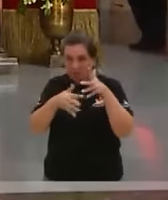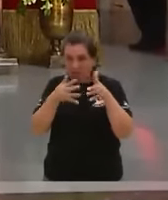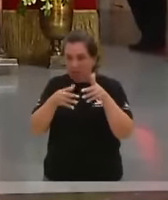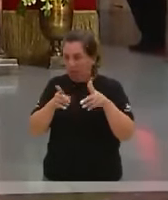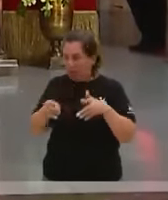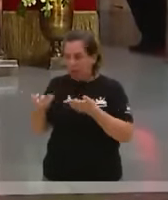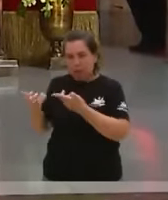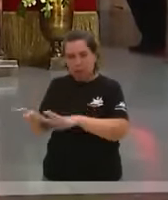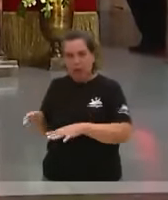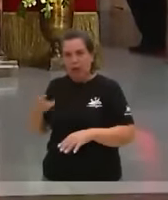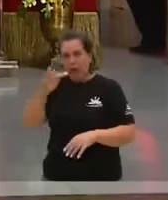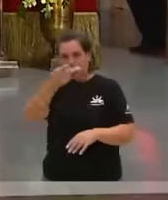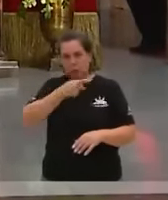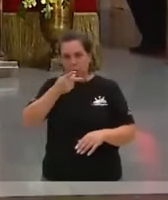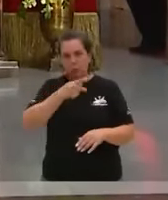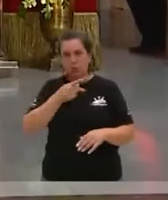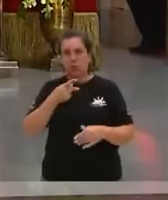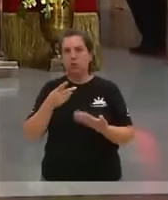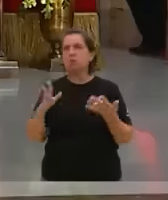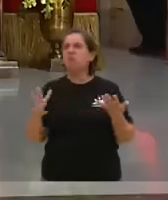você.